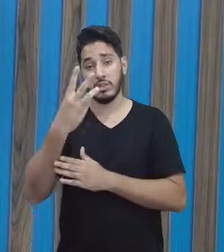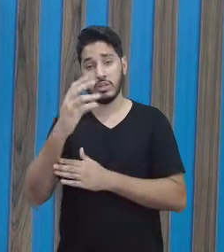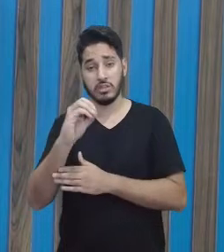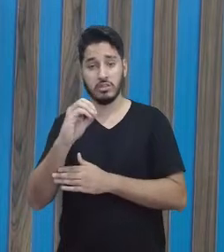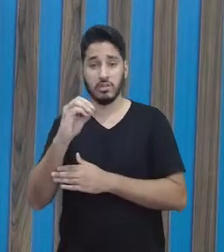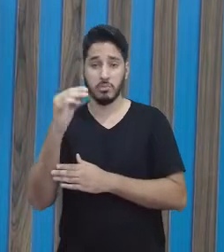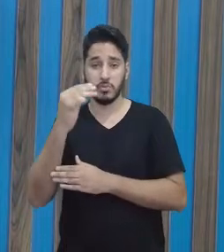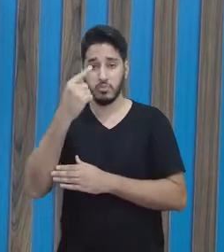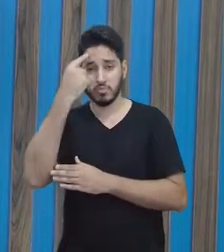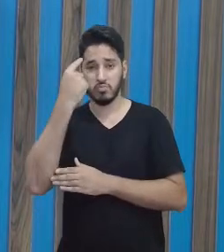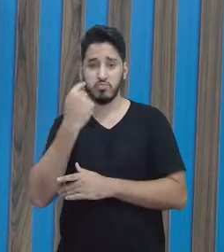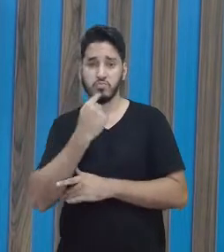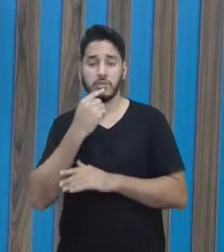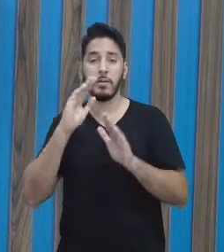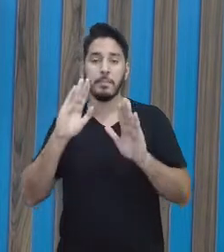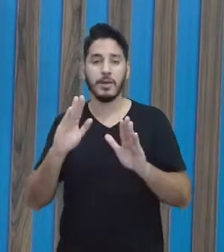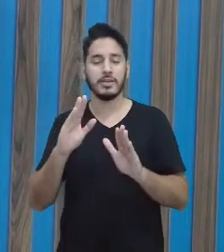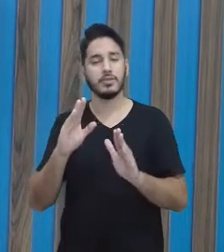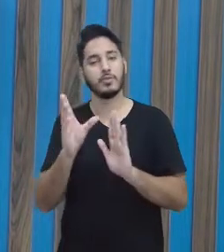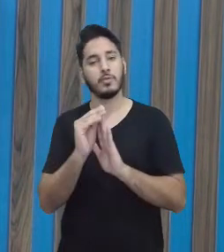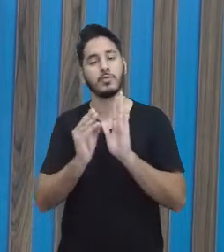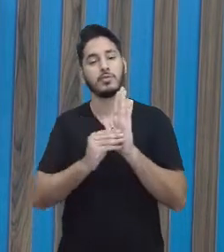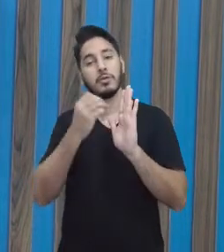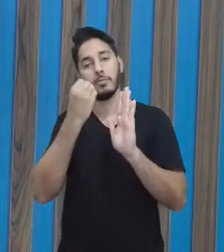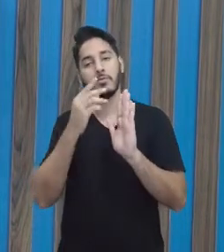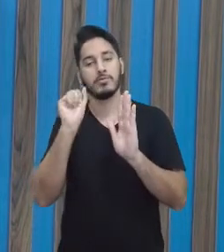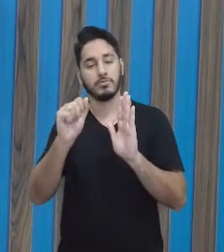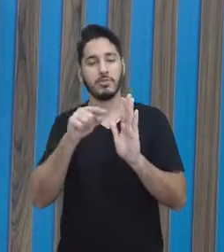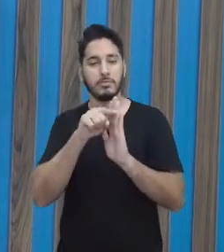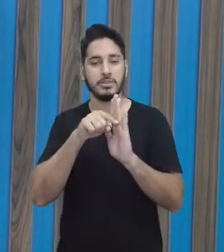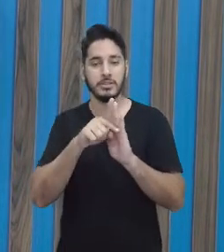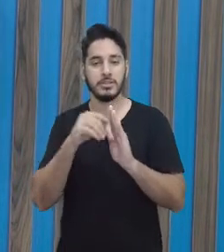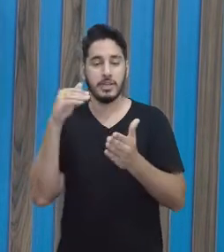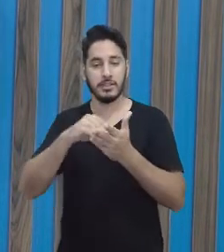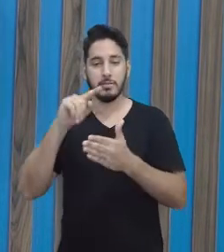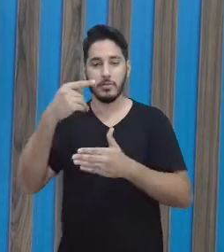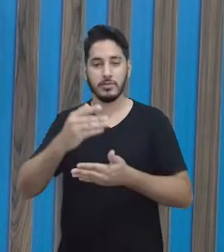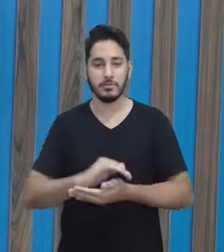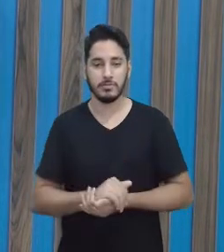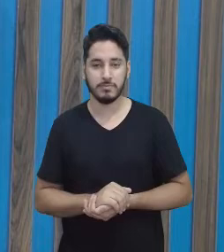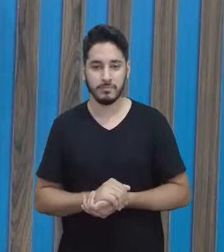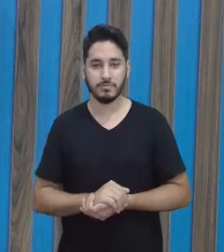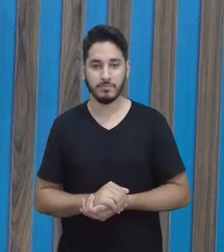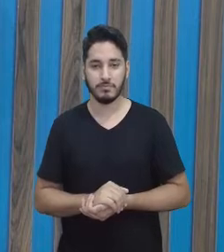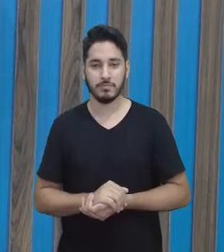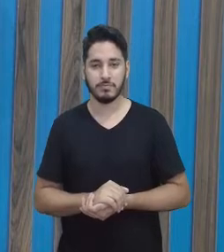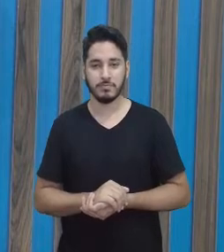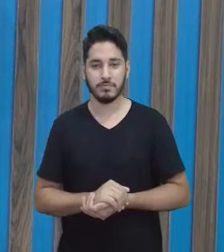minutos, mas o conteúdo é vasto e vocês podem pesquisar. Até a próxima.